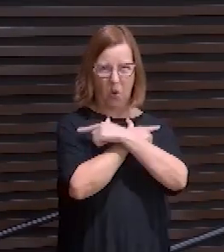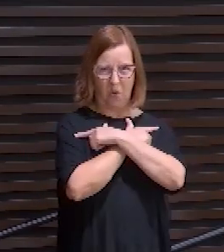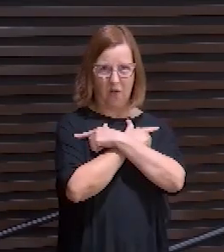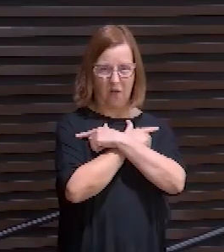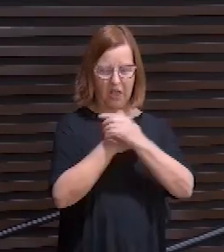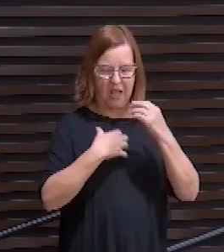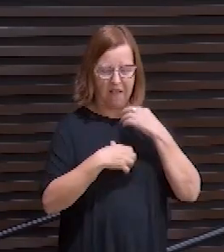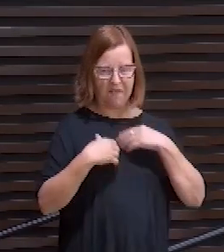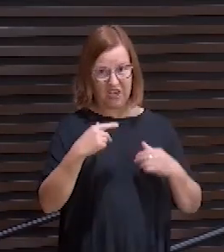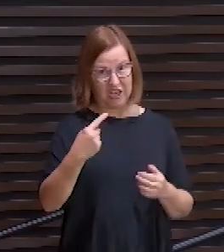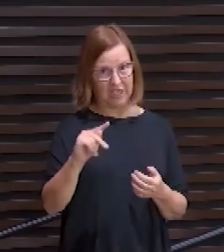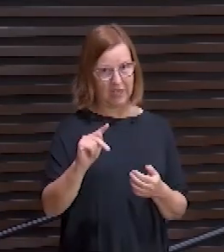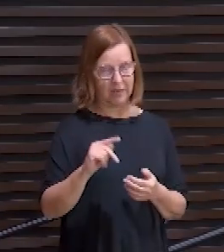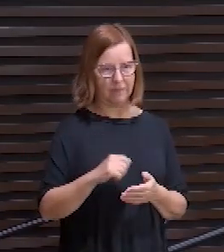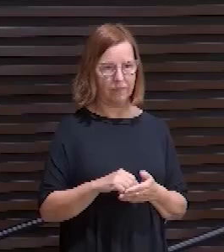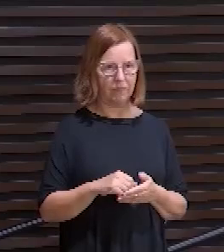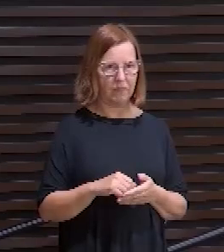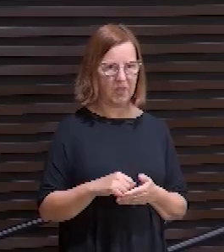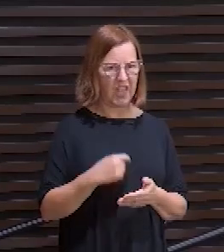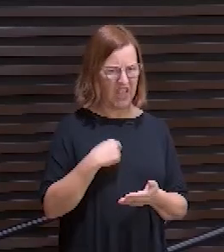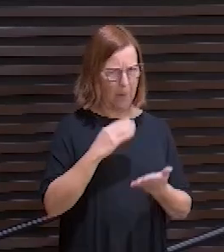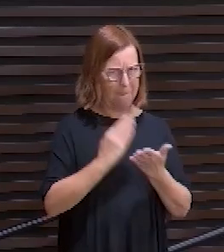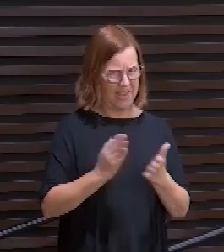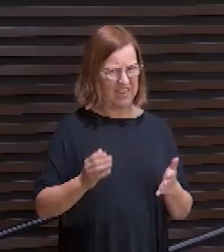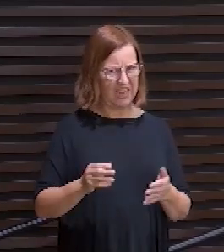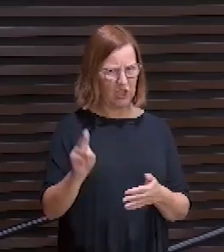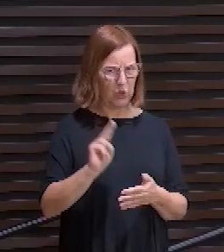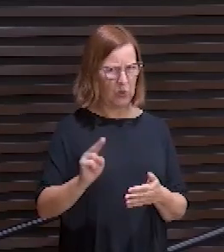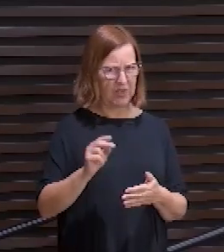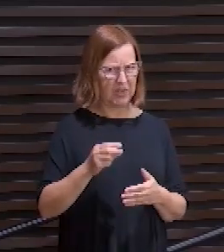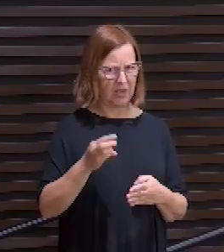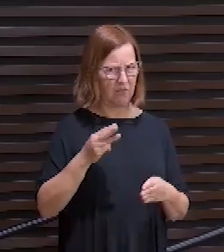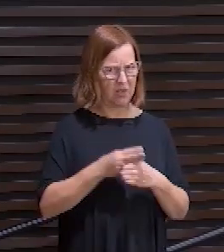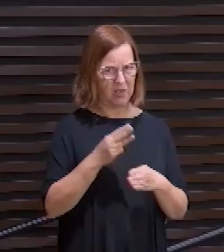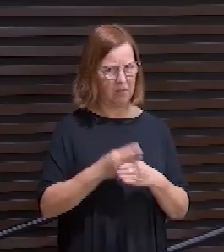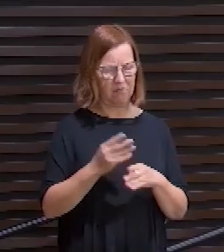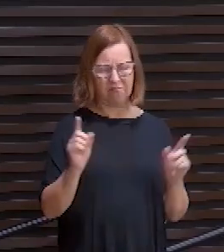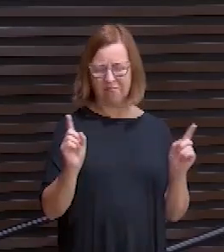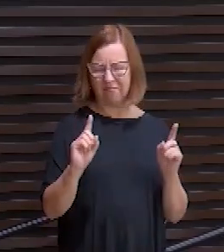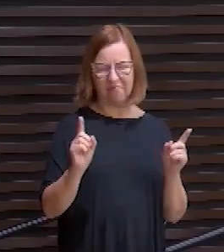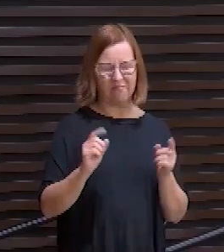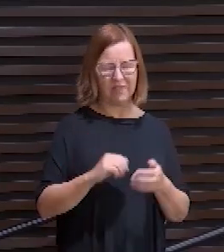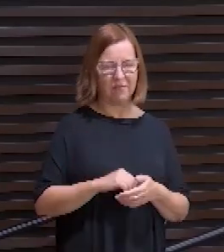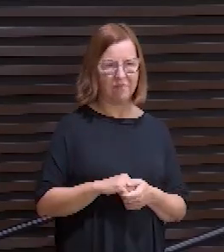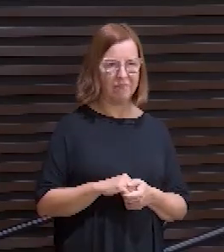Vou deixar de usar o WhatsApp? Não vou. Não é assim que a gente resolve as coisas também.